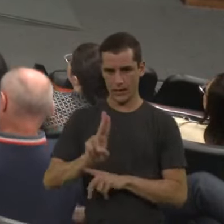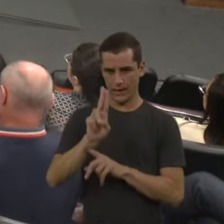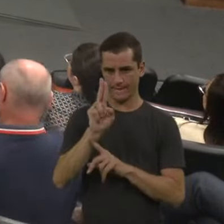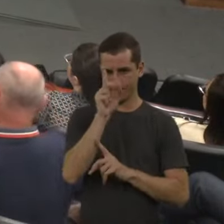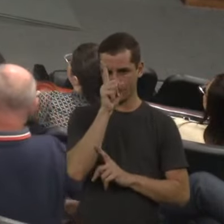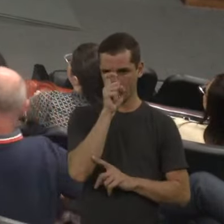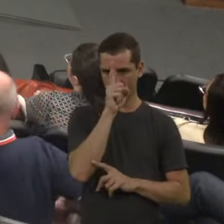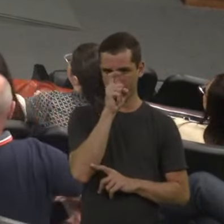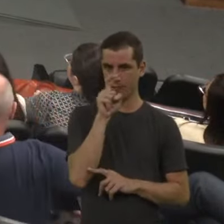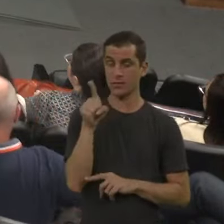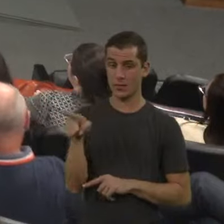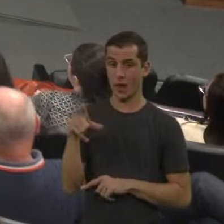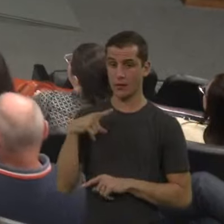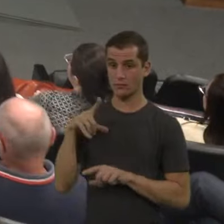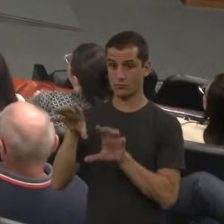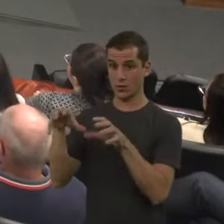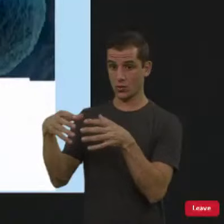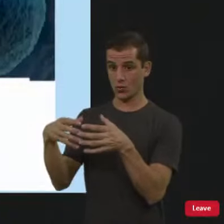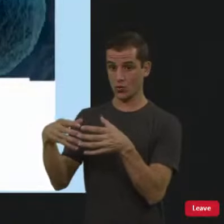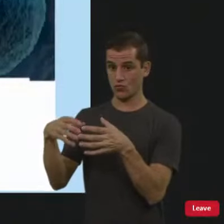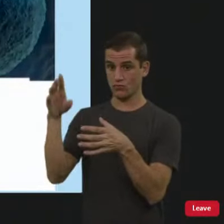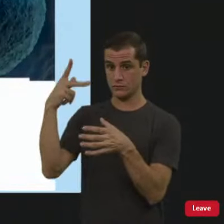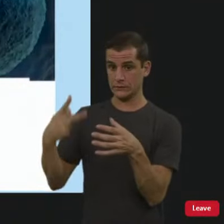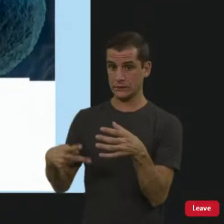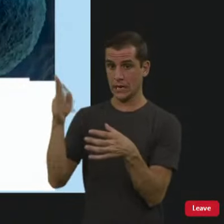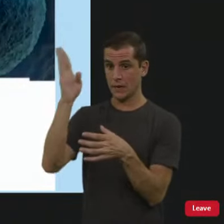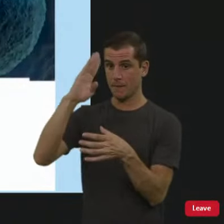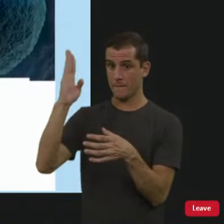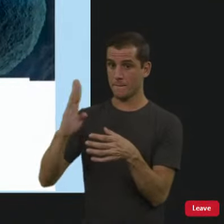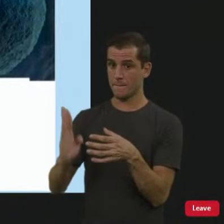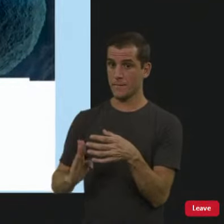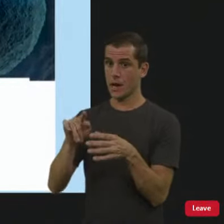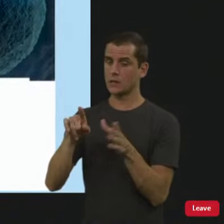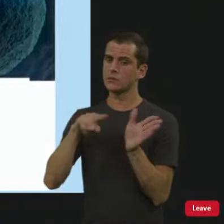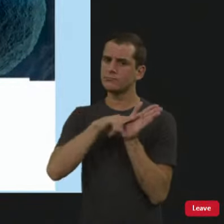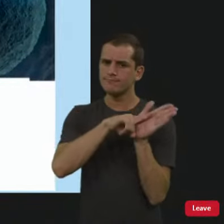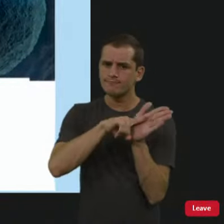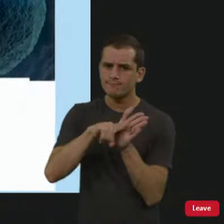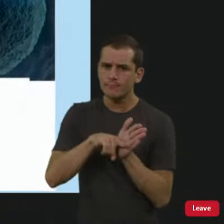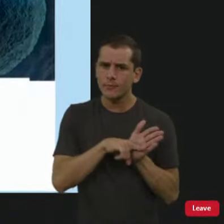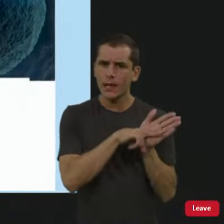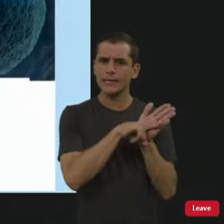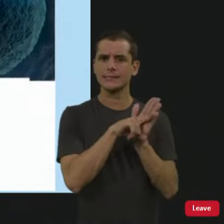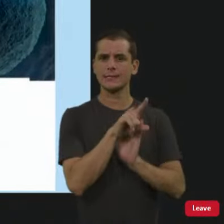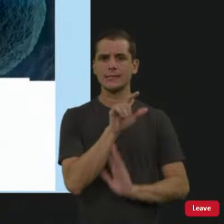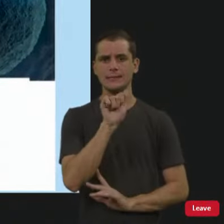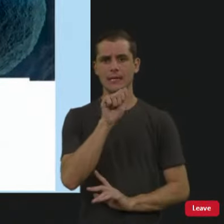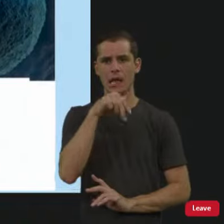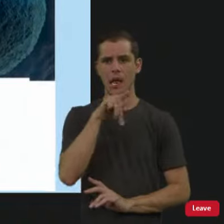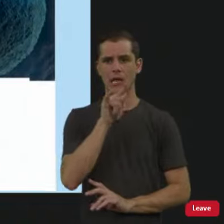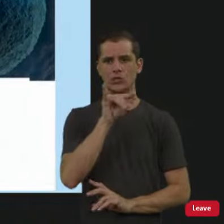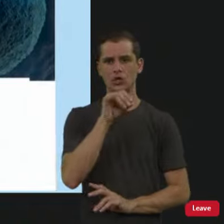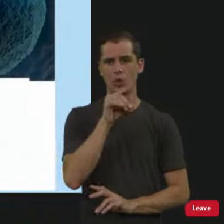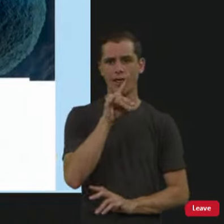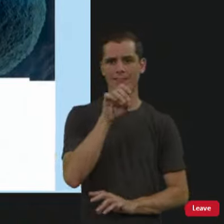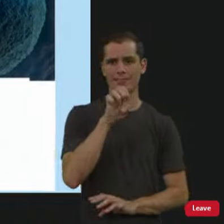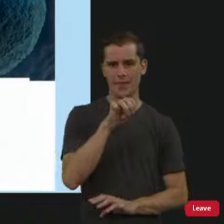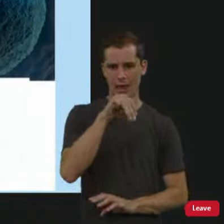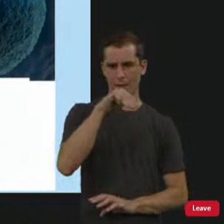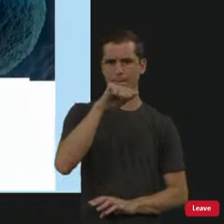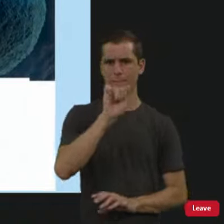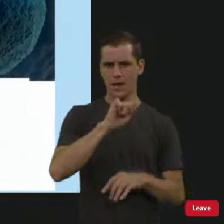grupo brasileiro de estudos em angedema hereditário, que é o GEBRAE, e nesse local a gente